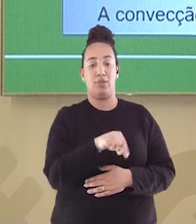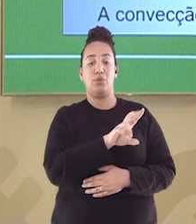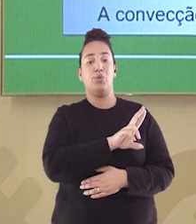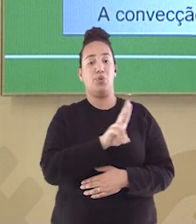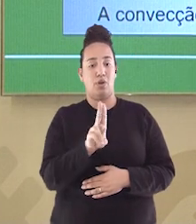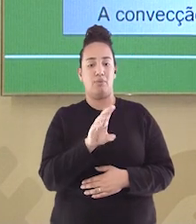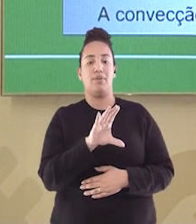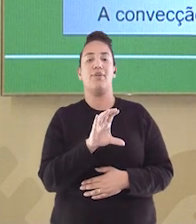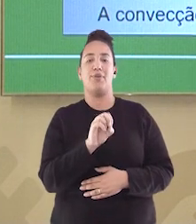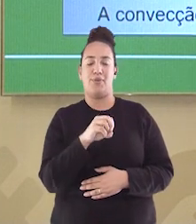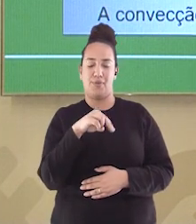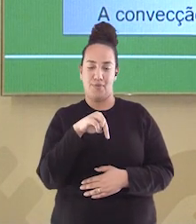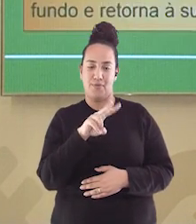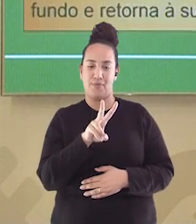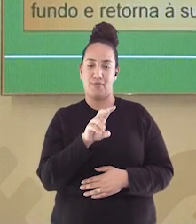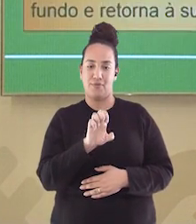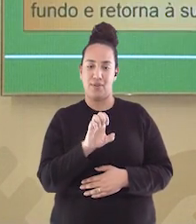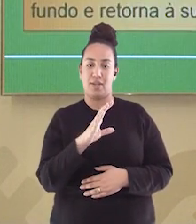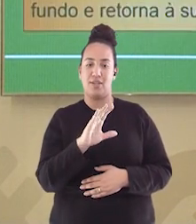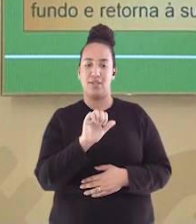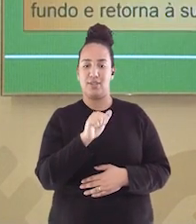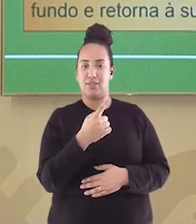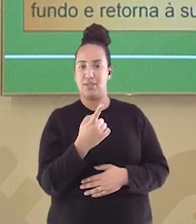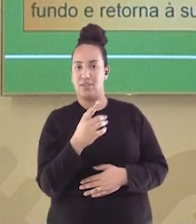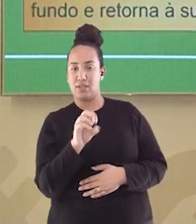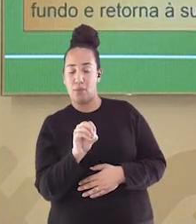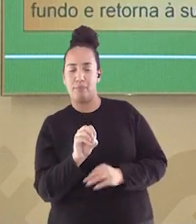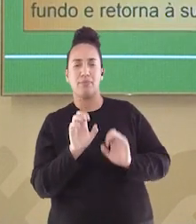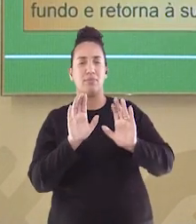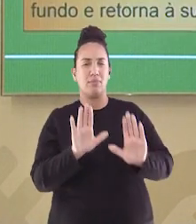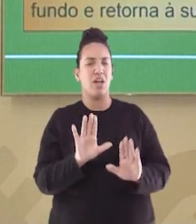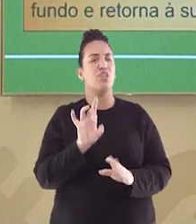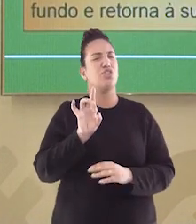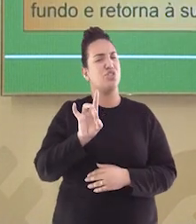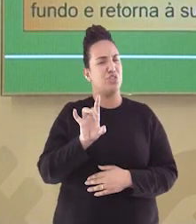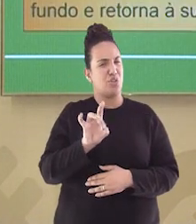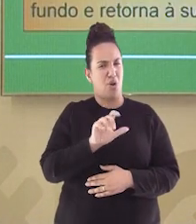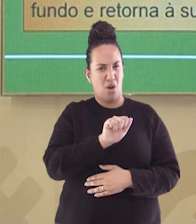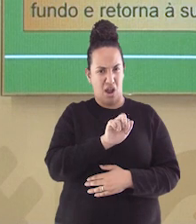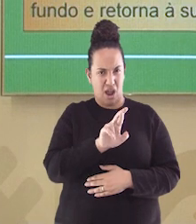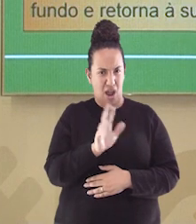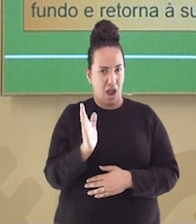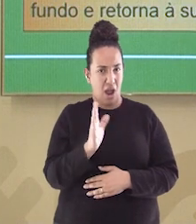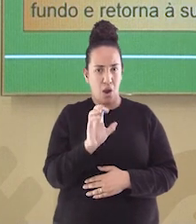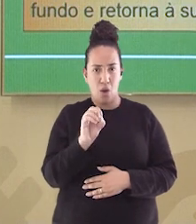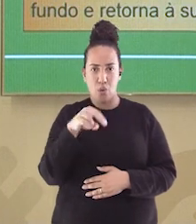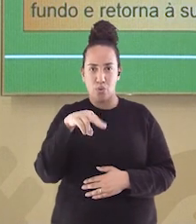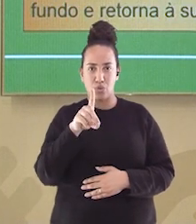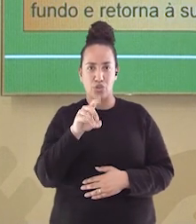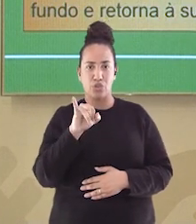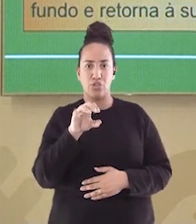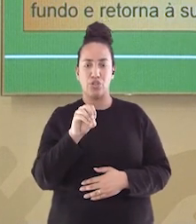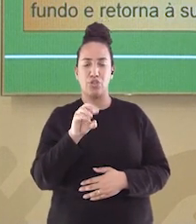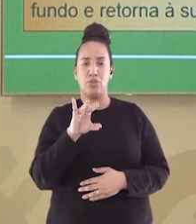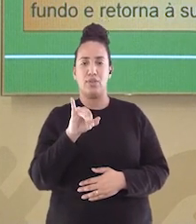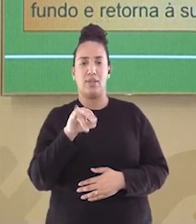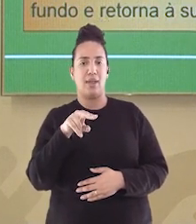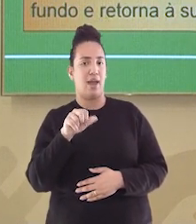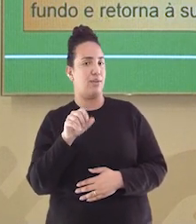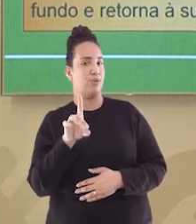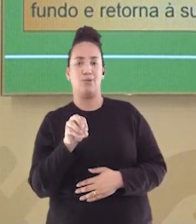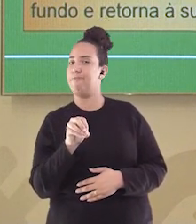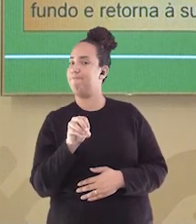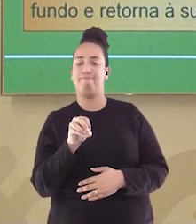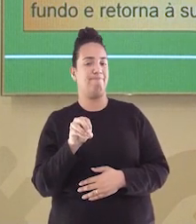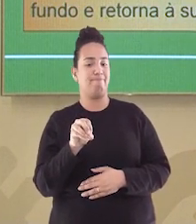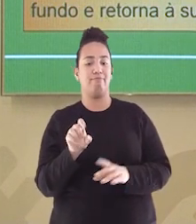corrente de convecção. A convecção não está presente apenas no funcionamento dos aparelhos de ar-condicionado, tá? Também é por meio